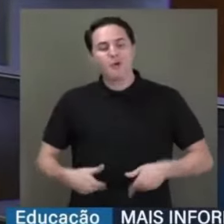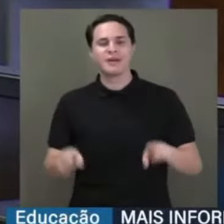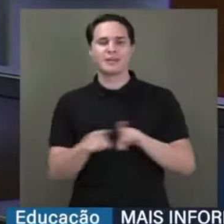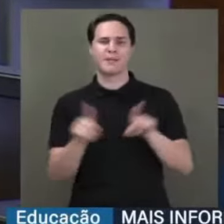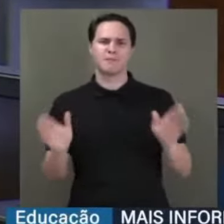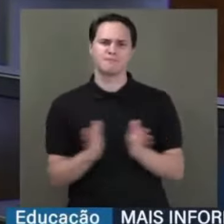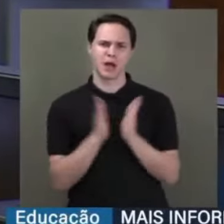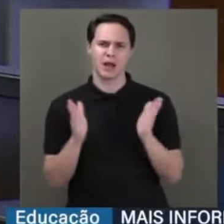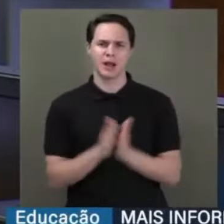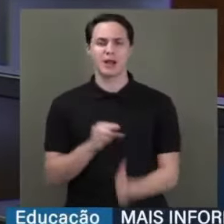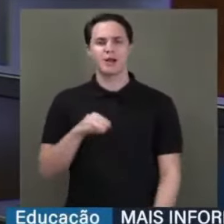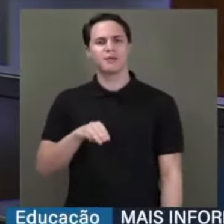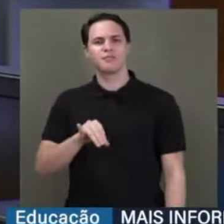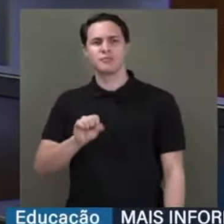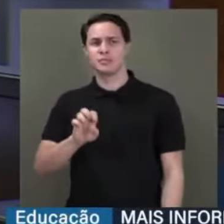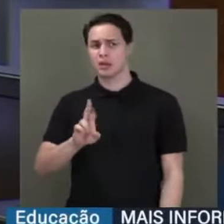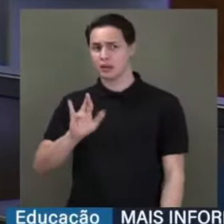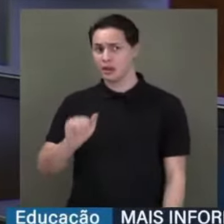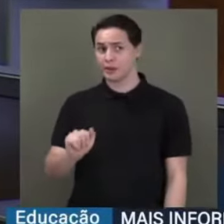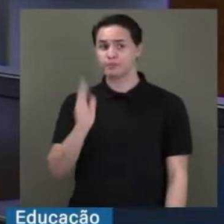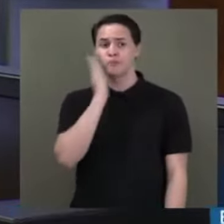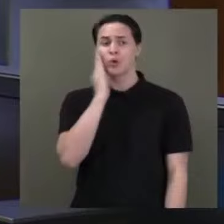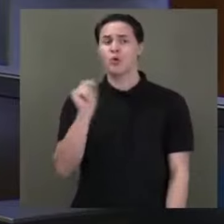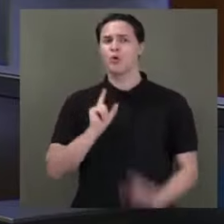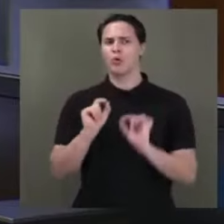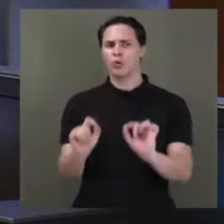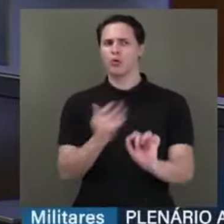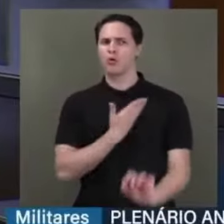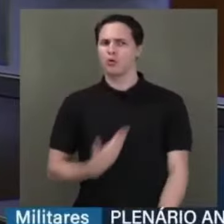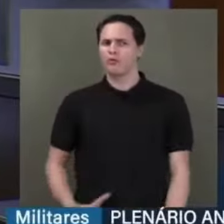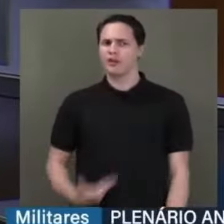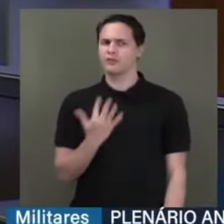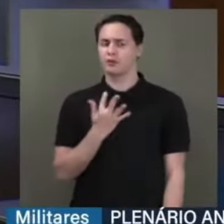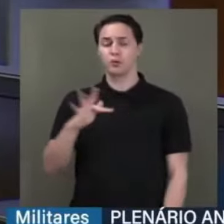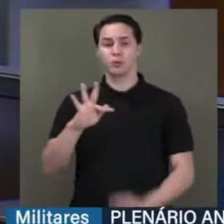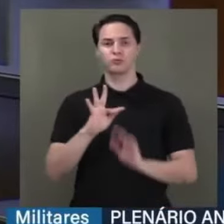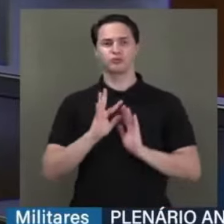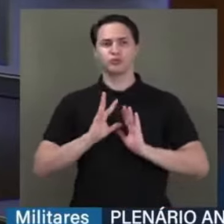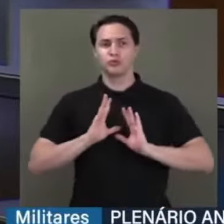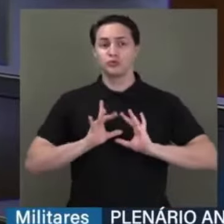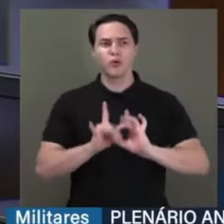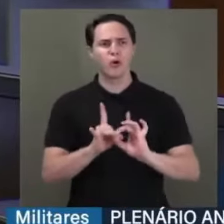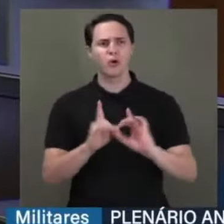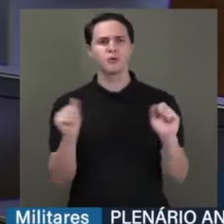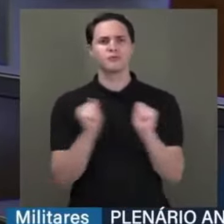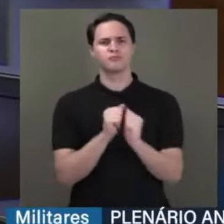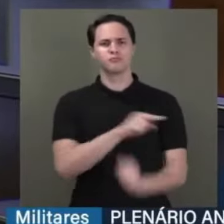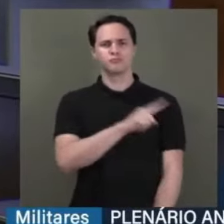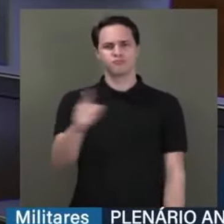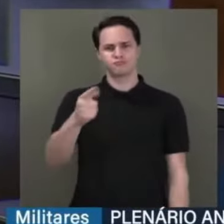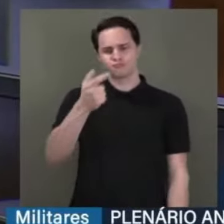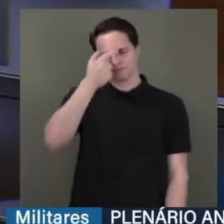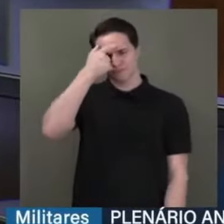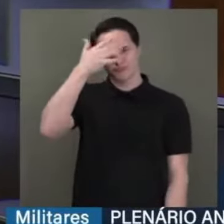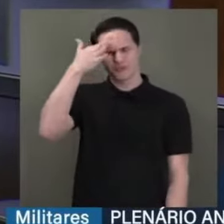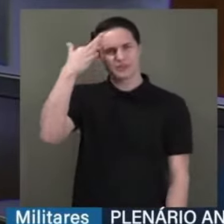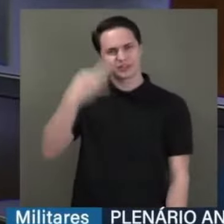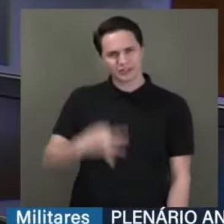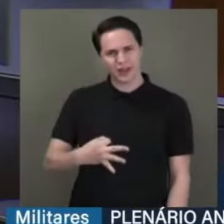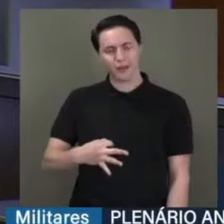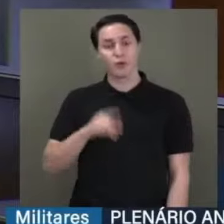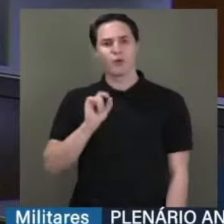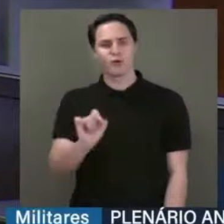sabedor que sou da tônica do governo federal nesse sentido tenham a compreensão e a certeza da